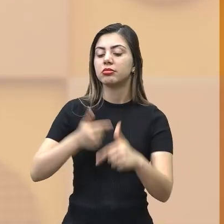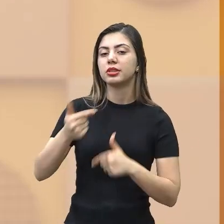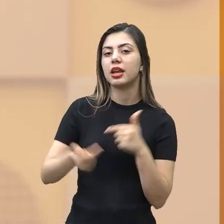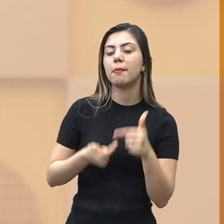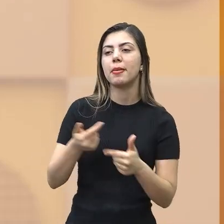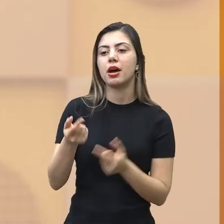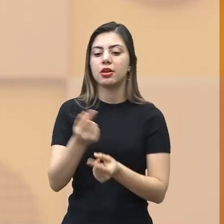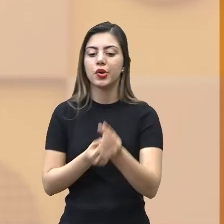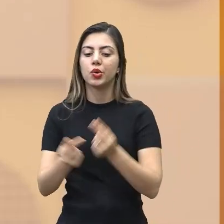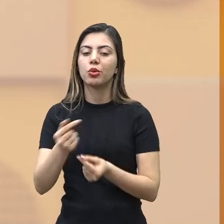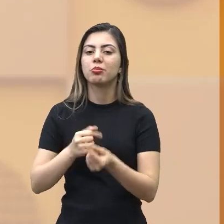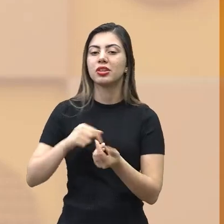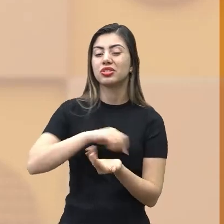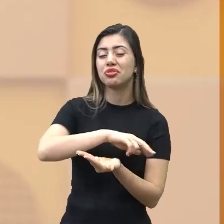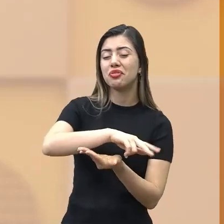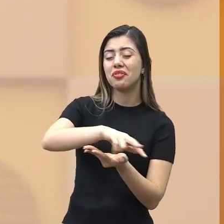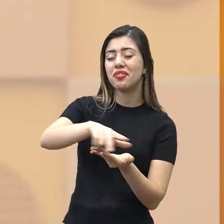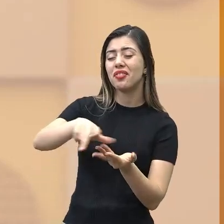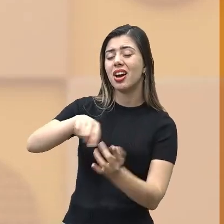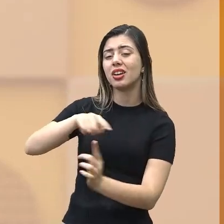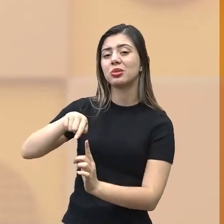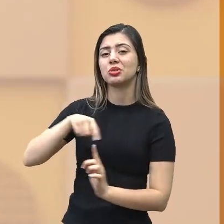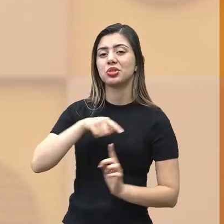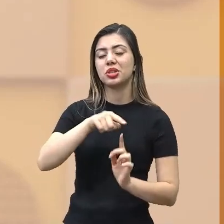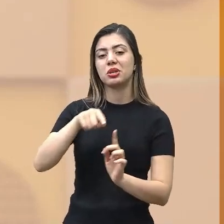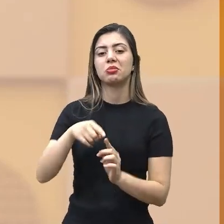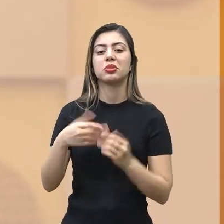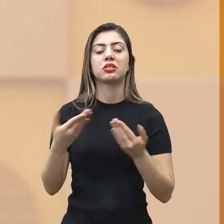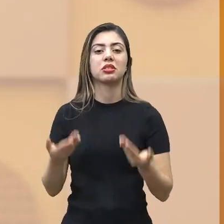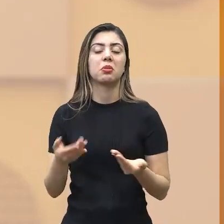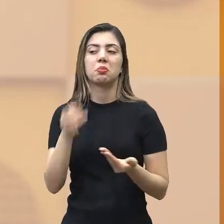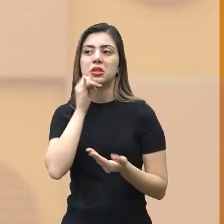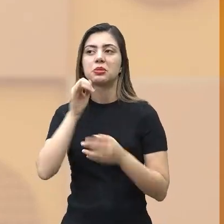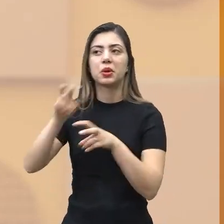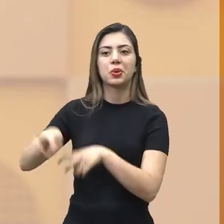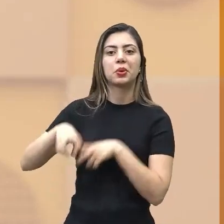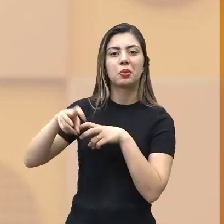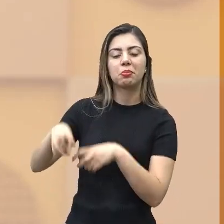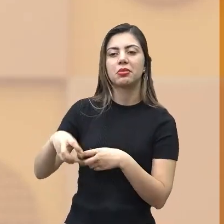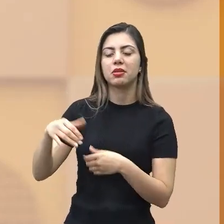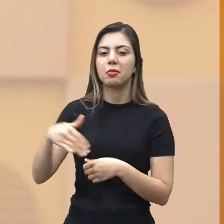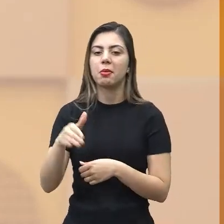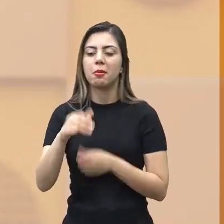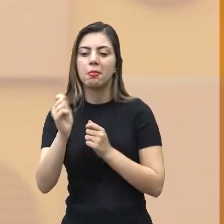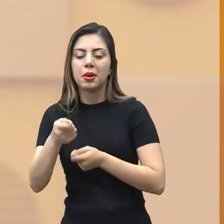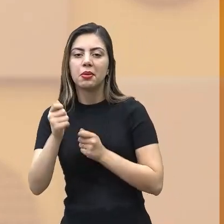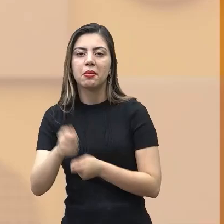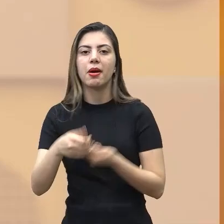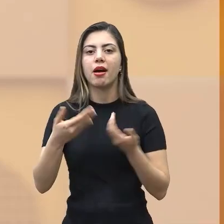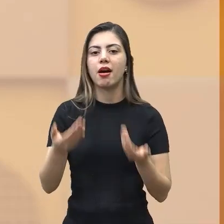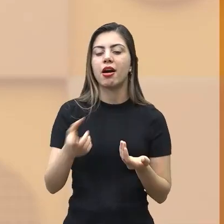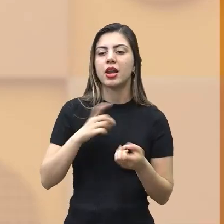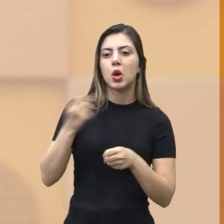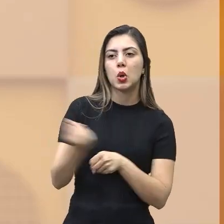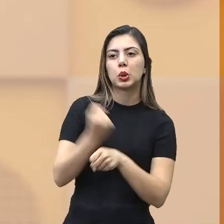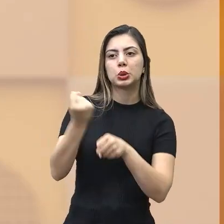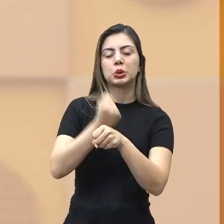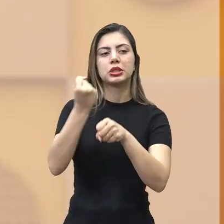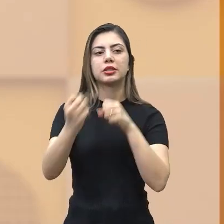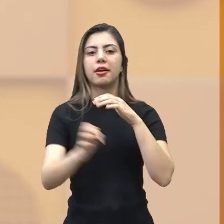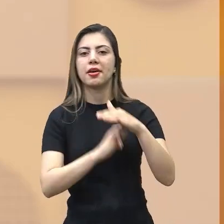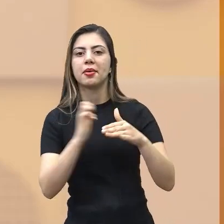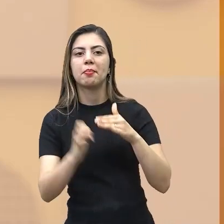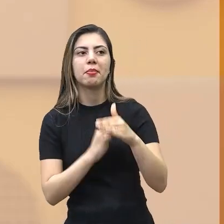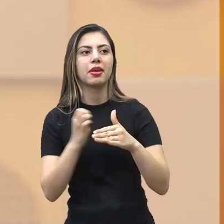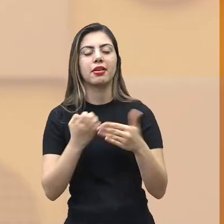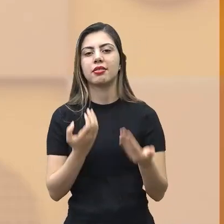entrando dinheiro nesse país de maneira diversa, tanto pela agricultura, pecuária, indústria, construção,